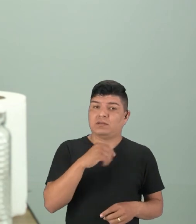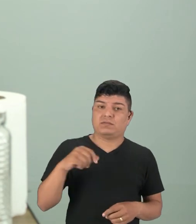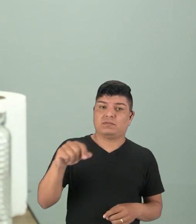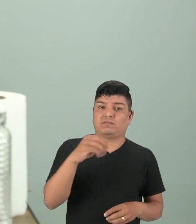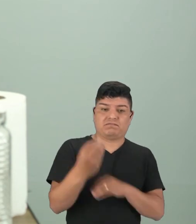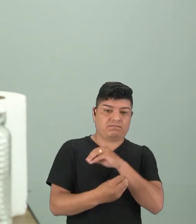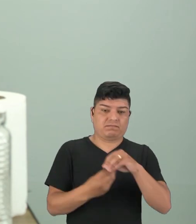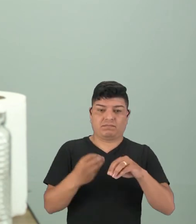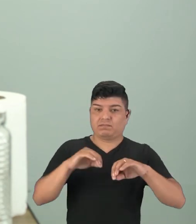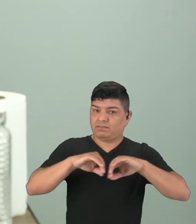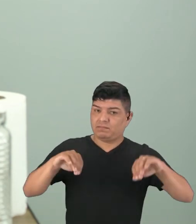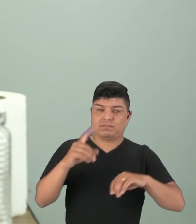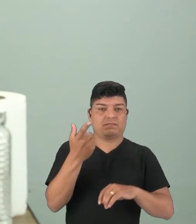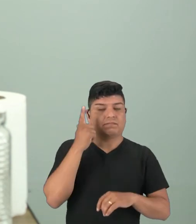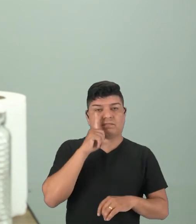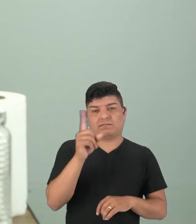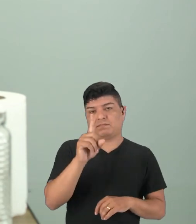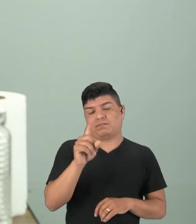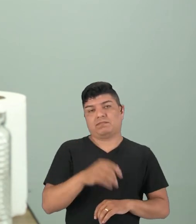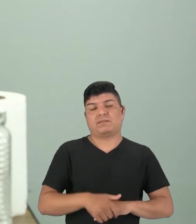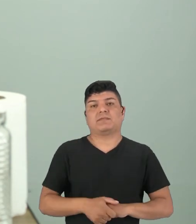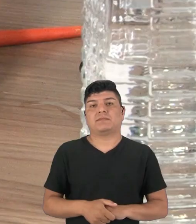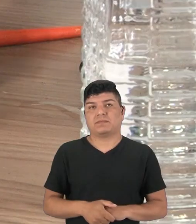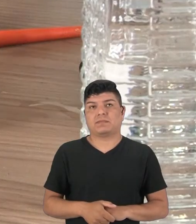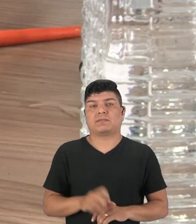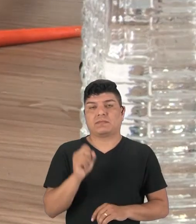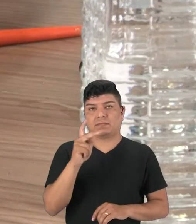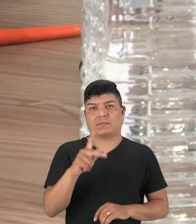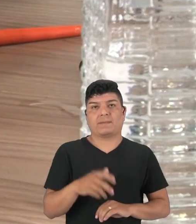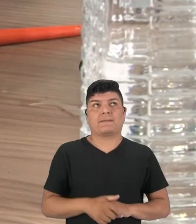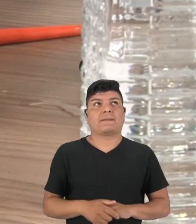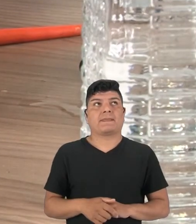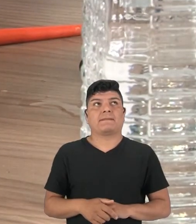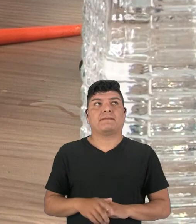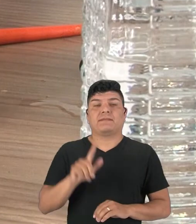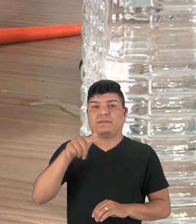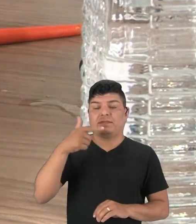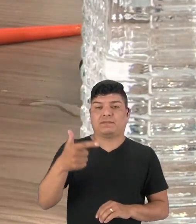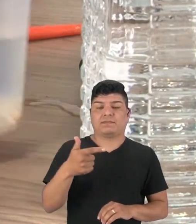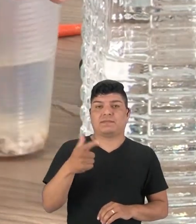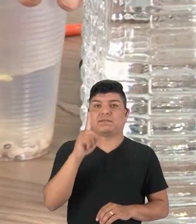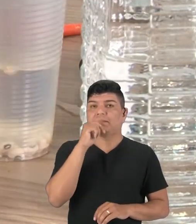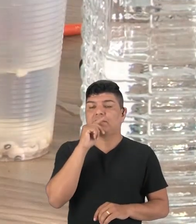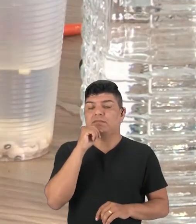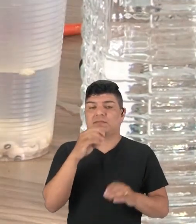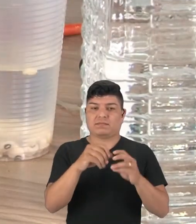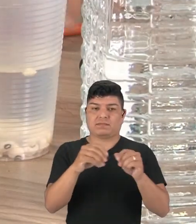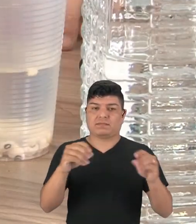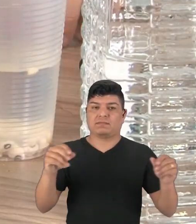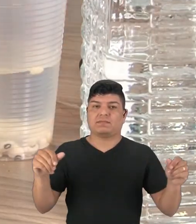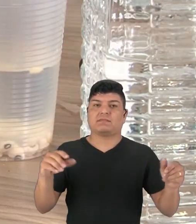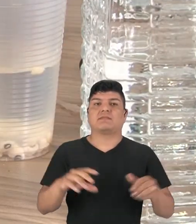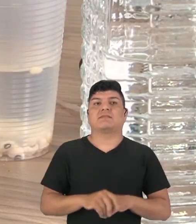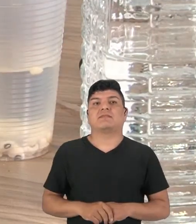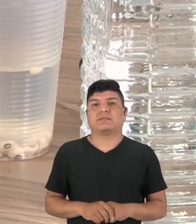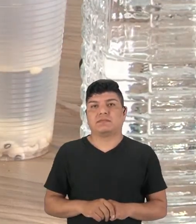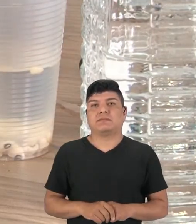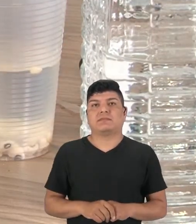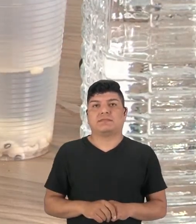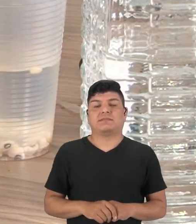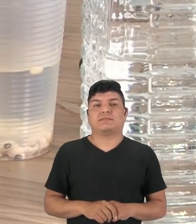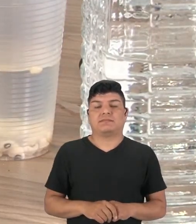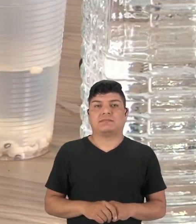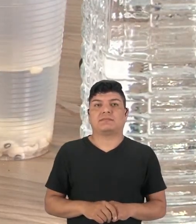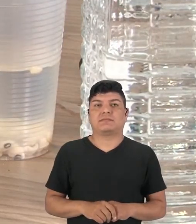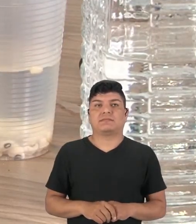mais tirar o gosto dela, ok? Nem muito menos aqui da água e a